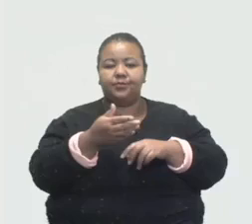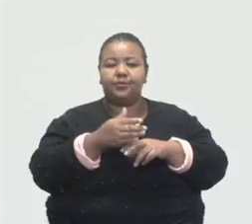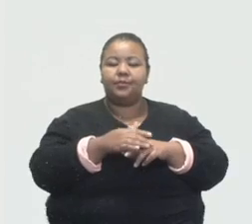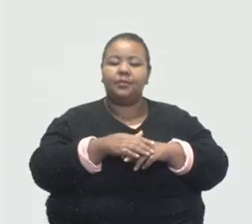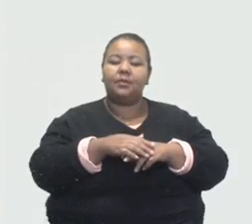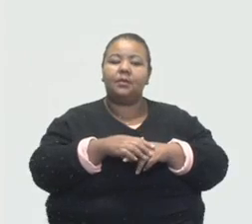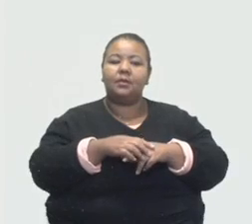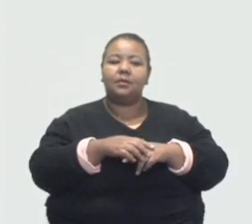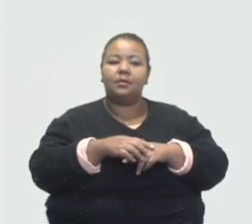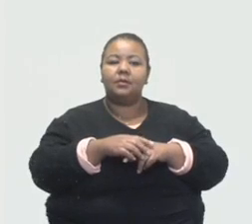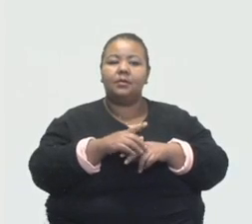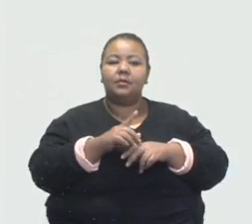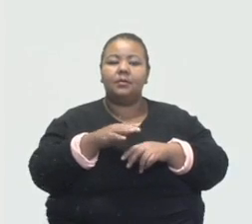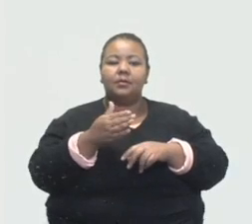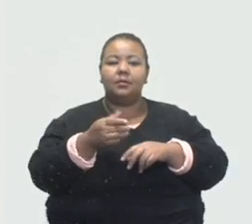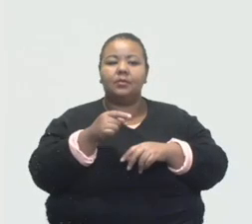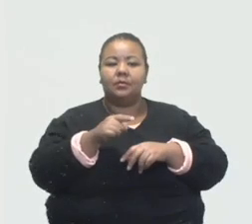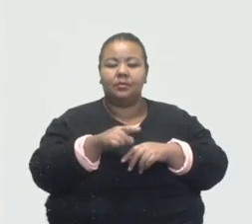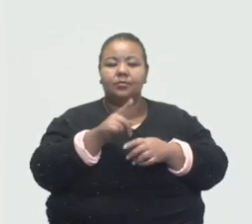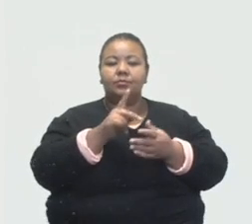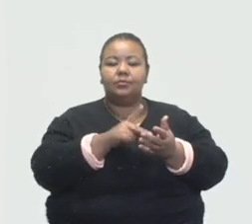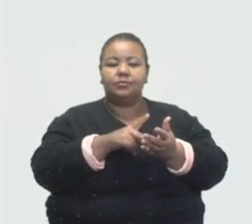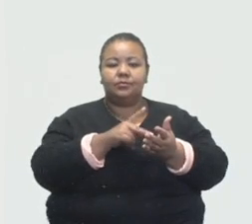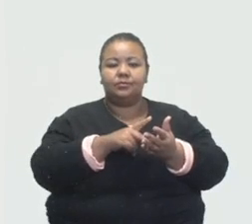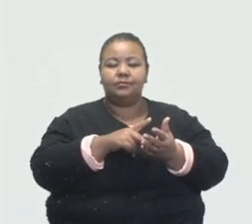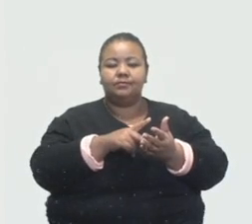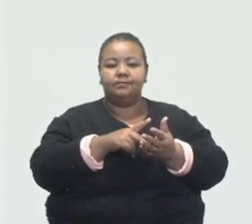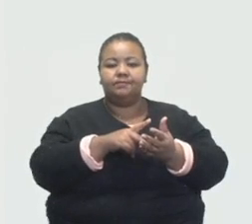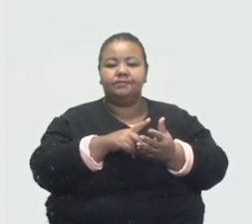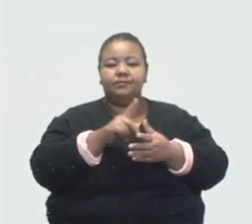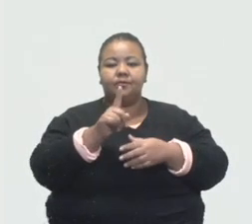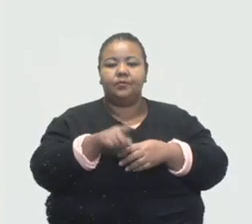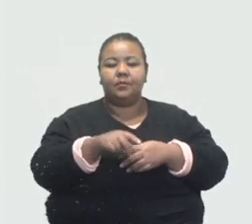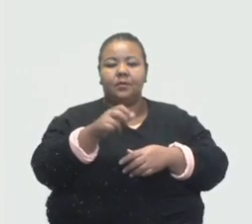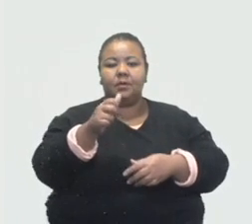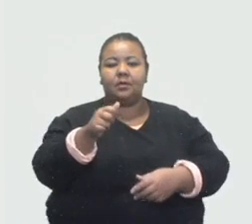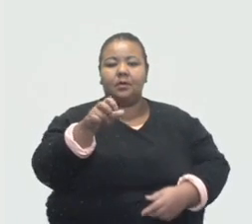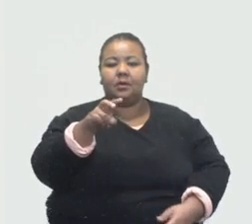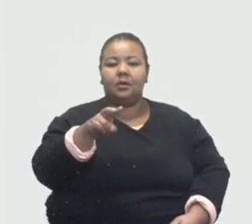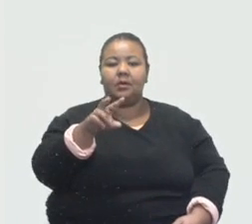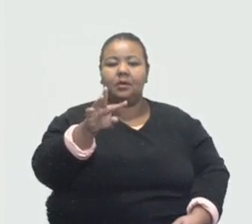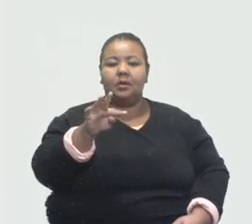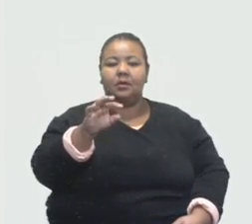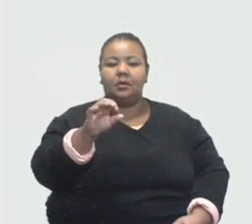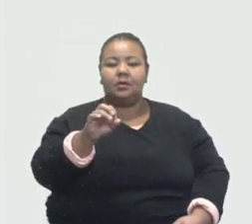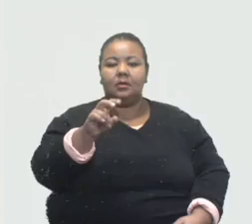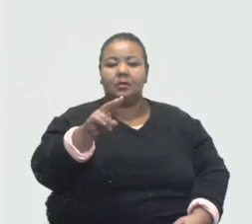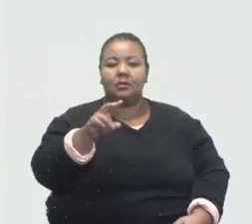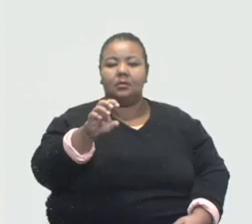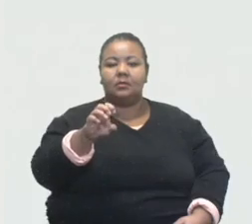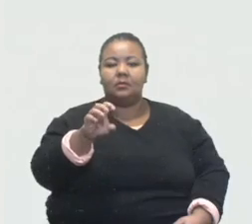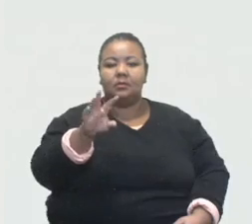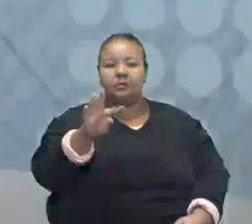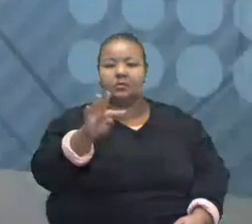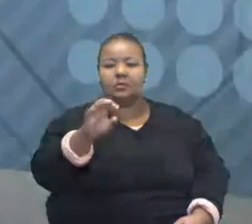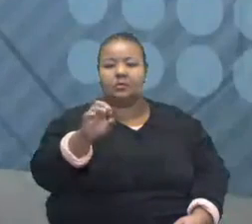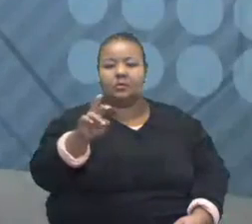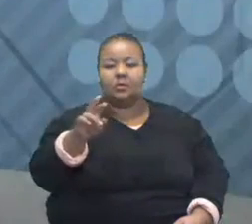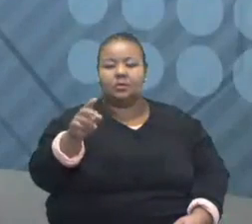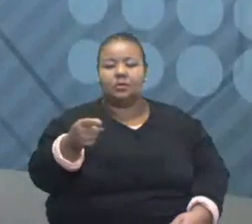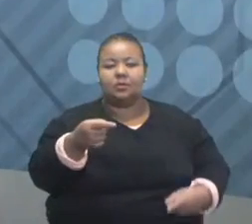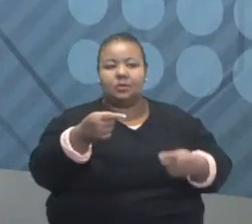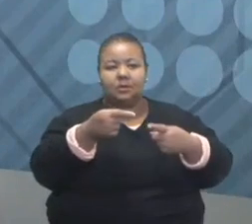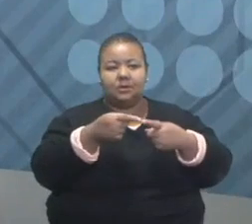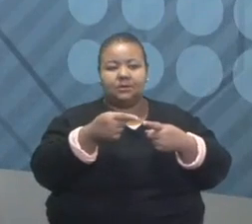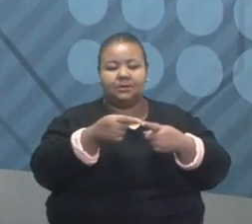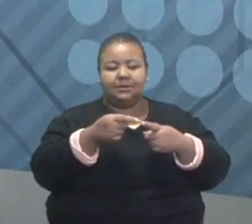nós podemos afirmar que realmente ele é um alto vetor associado a esse alto